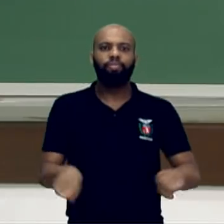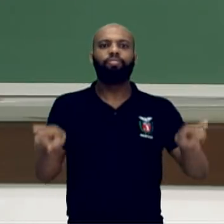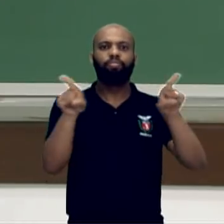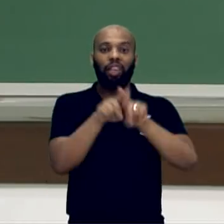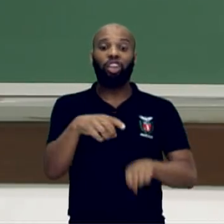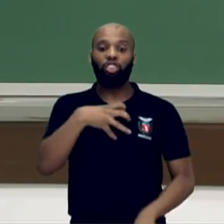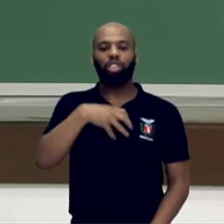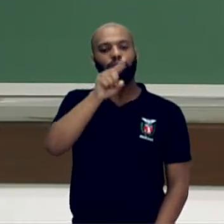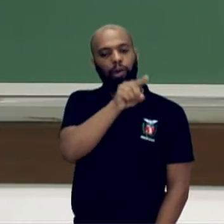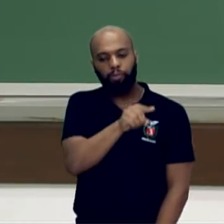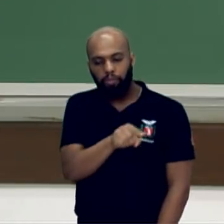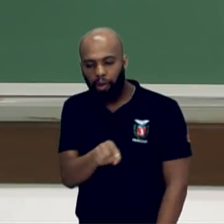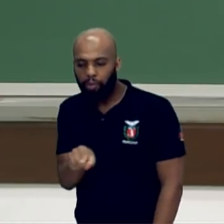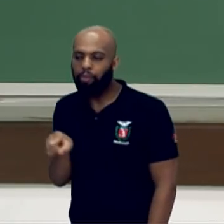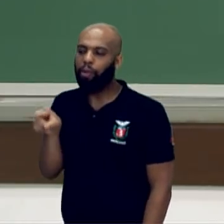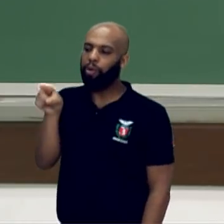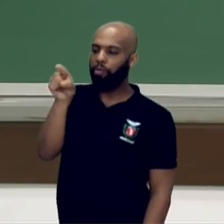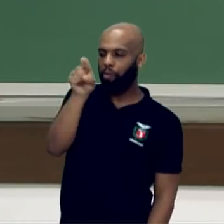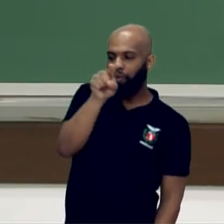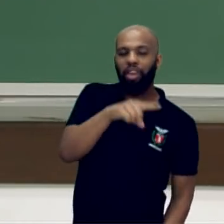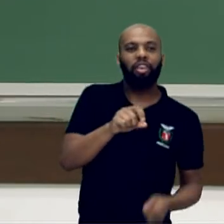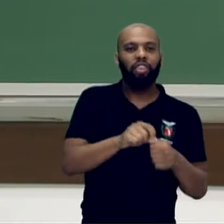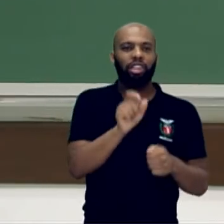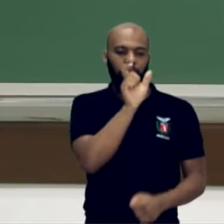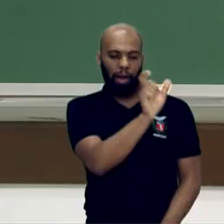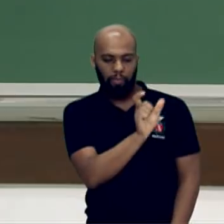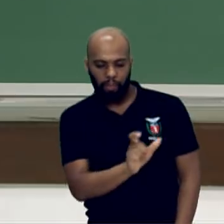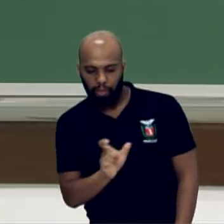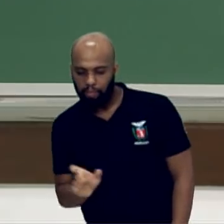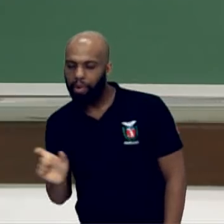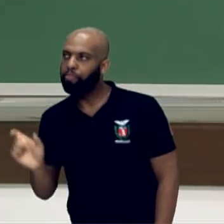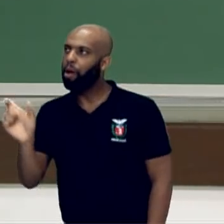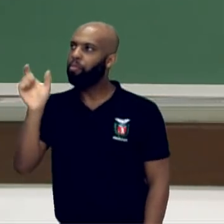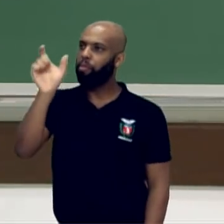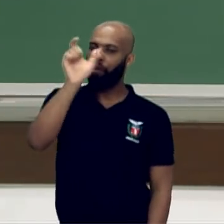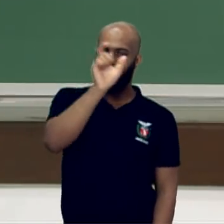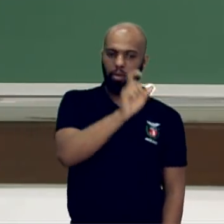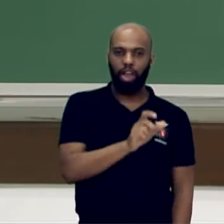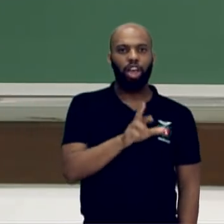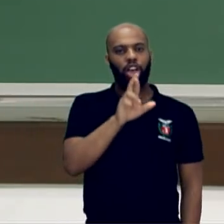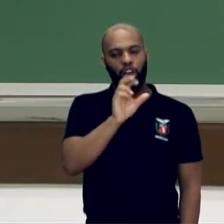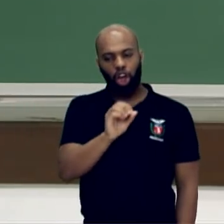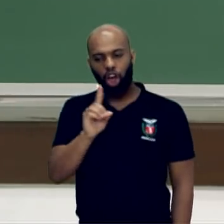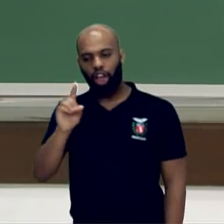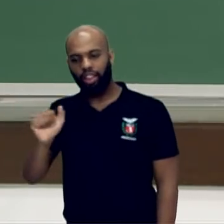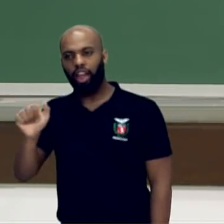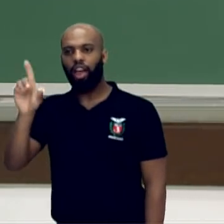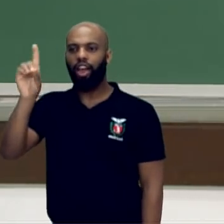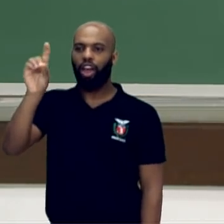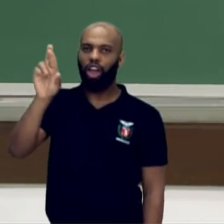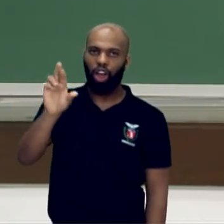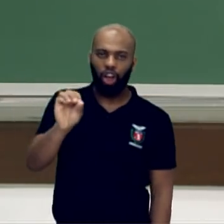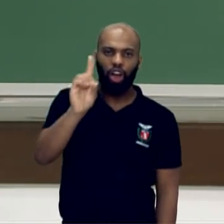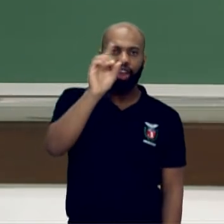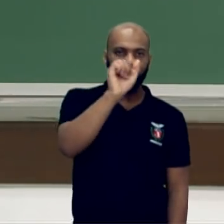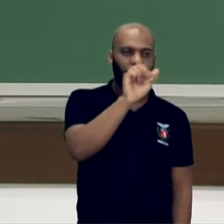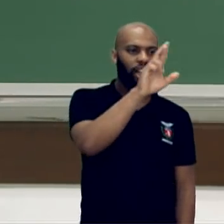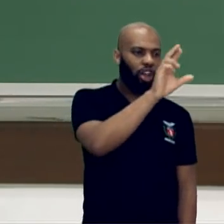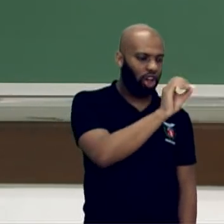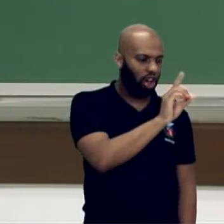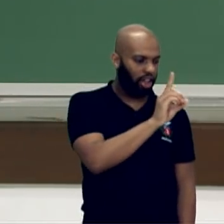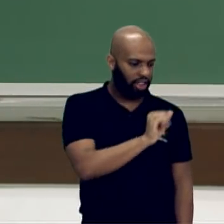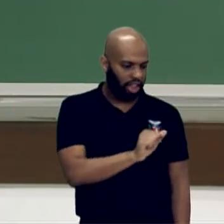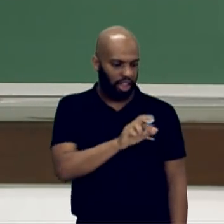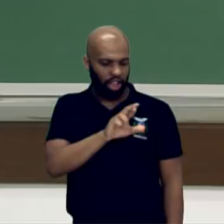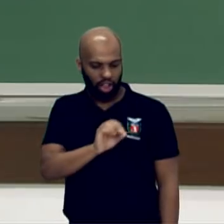fazer a ideia de roda, ele fez as palavras rodando. Roda, que roda, que roda, que dão a ideia de